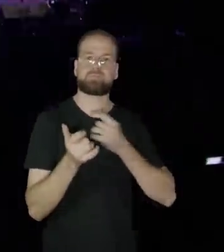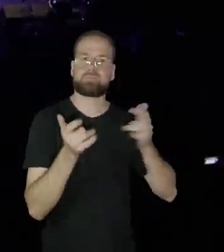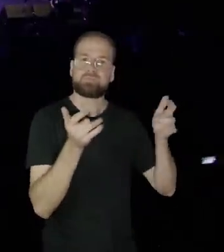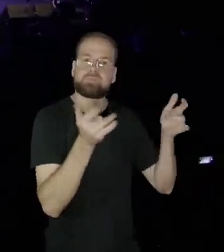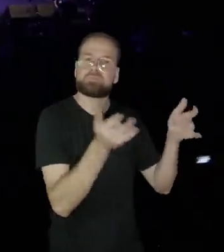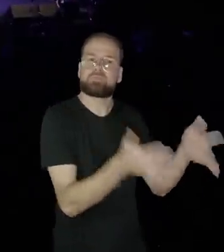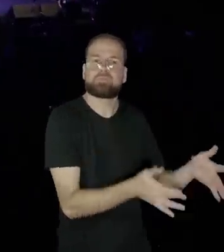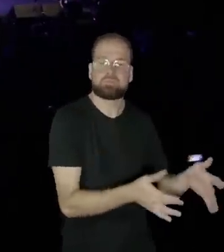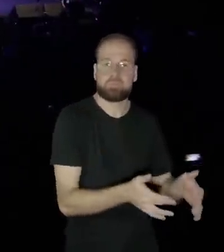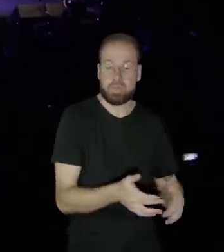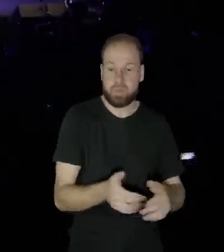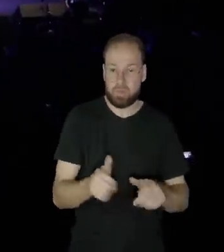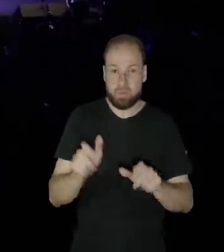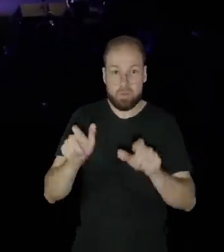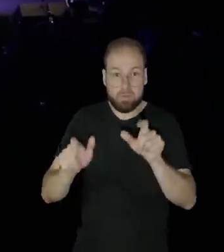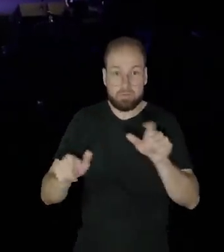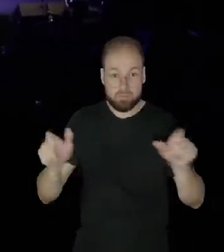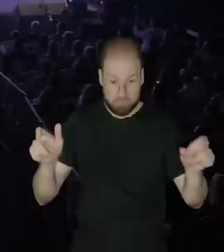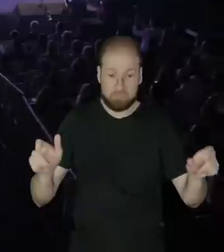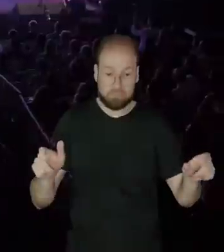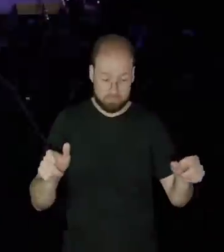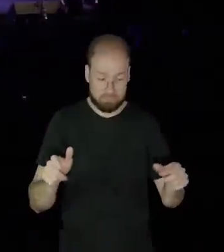diante daquele que se entrega por amor,